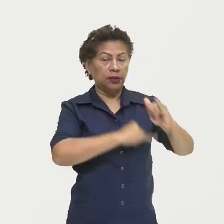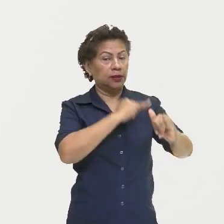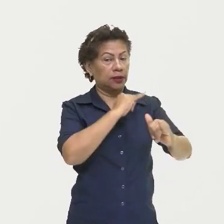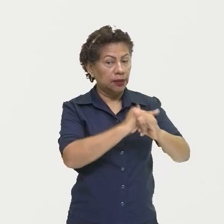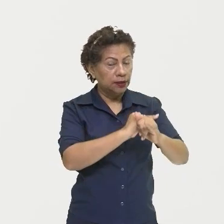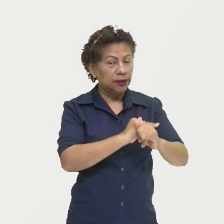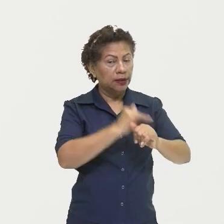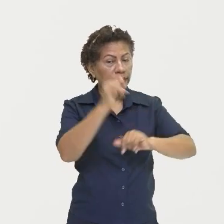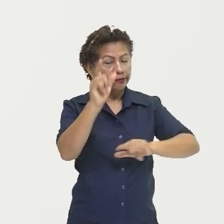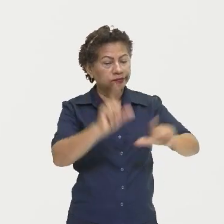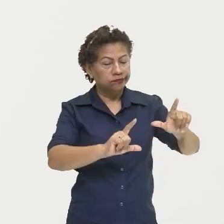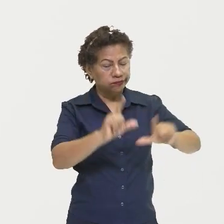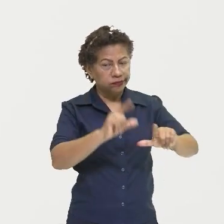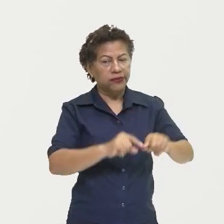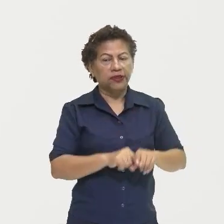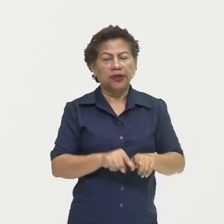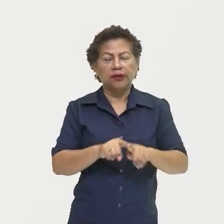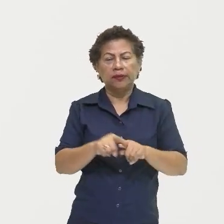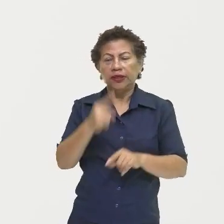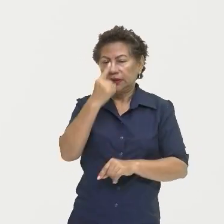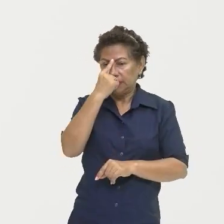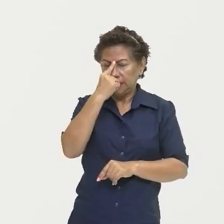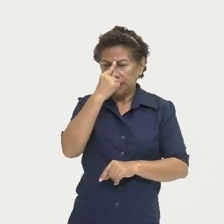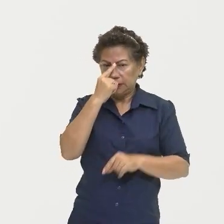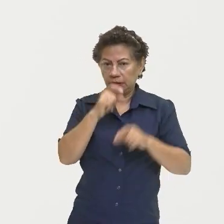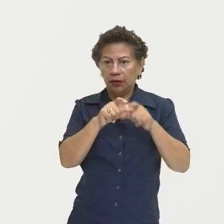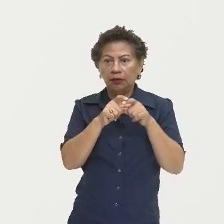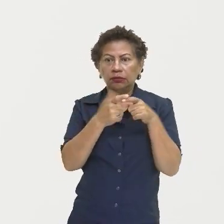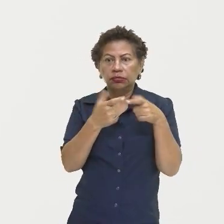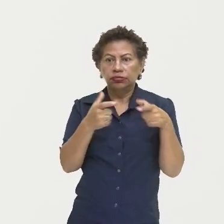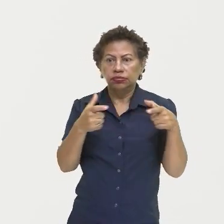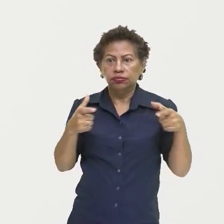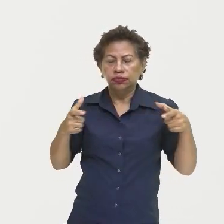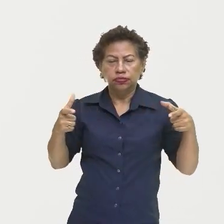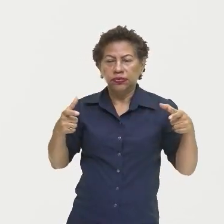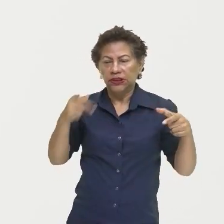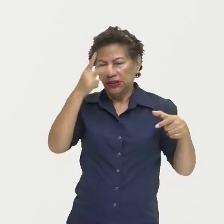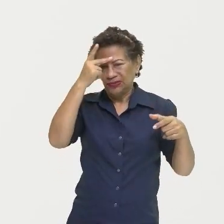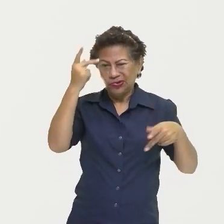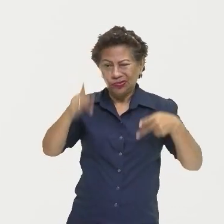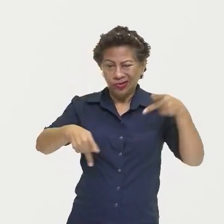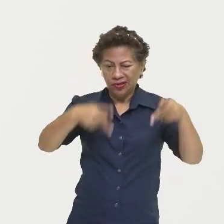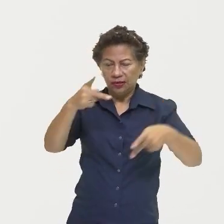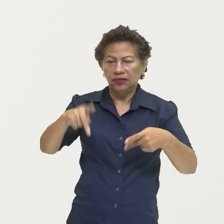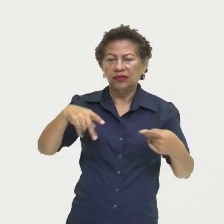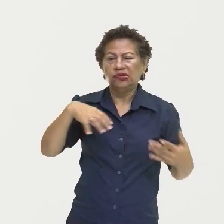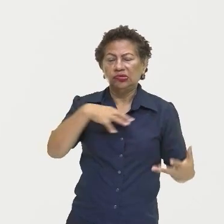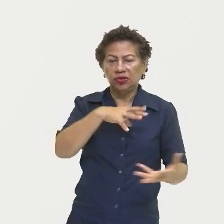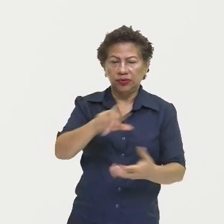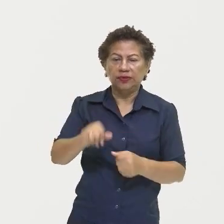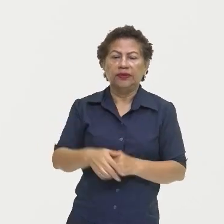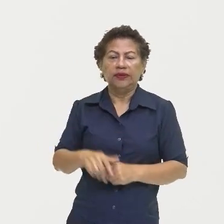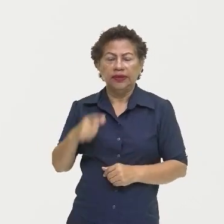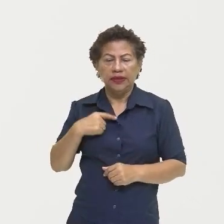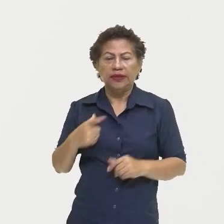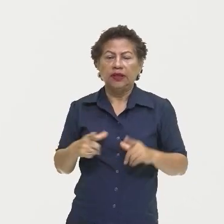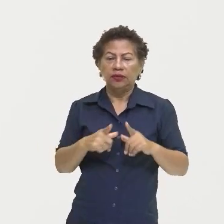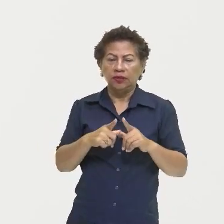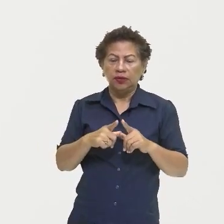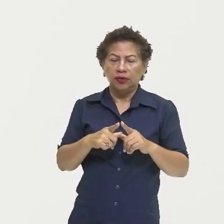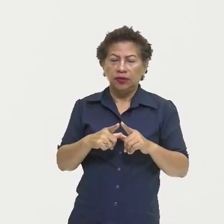Índia, ela também tem uma população, uma das maiores populações do mundo, né? Aí temos o Japão em quarto lugar,